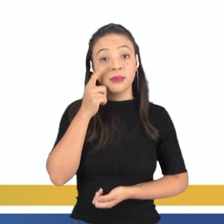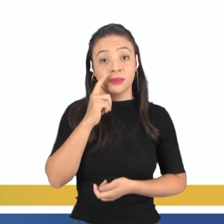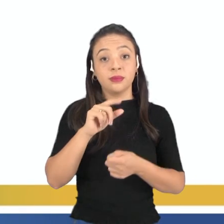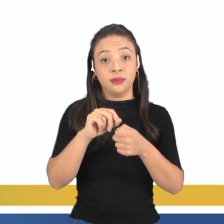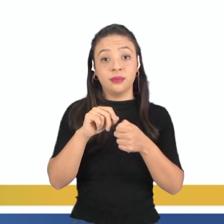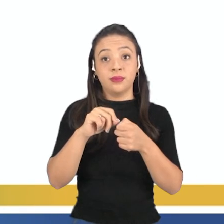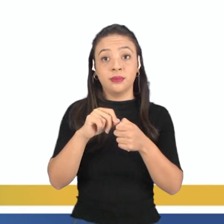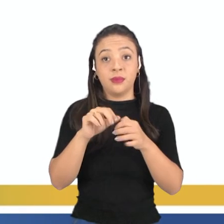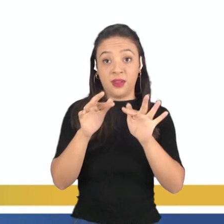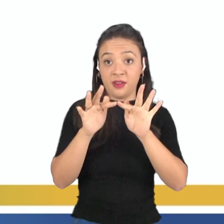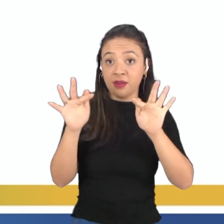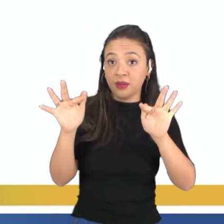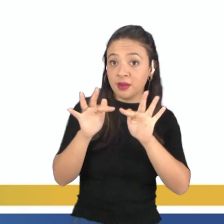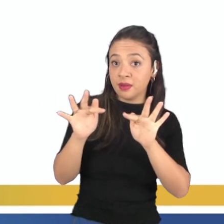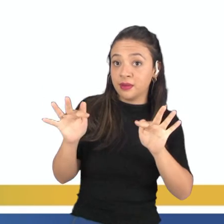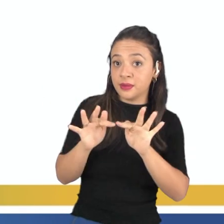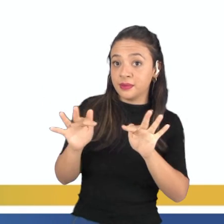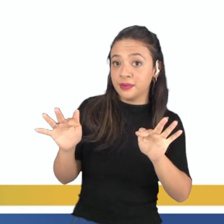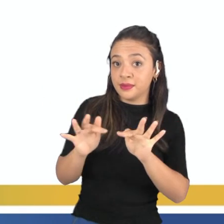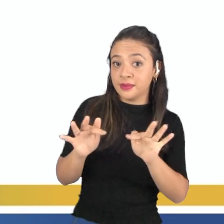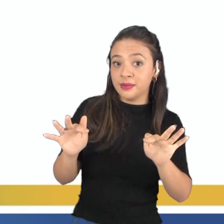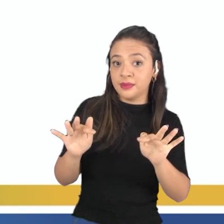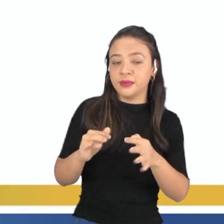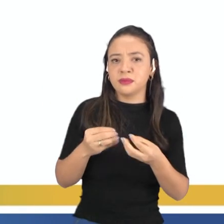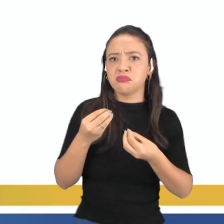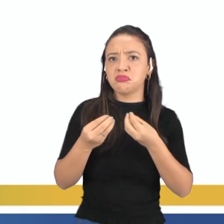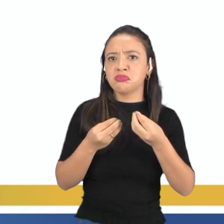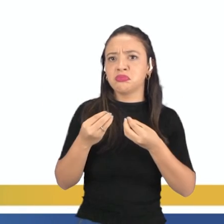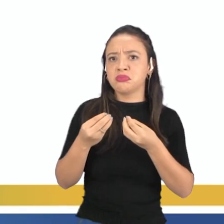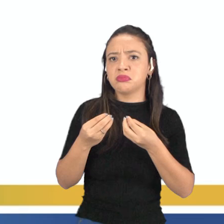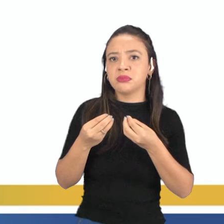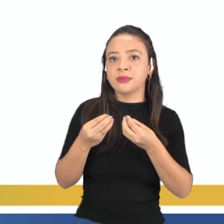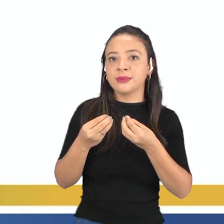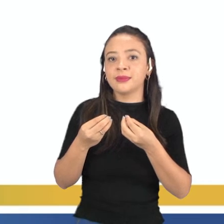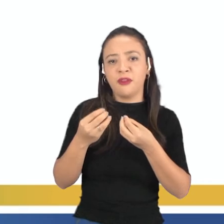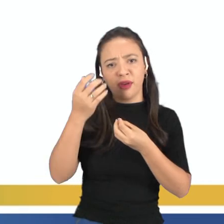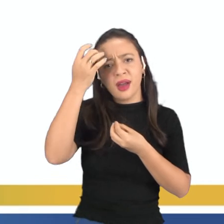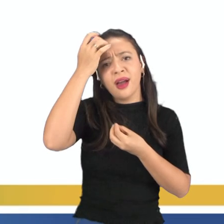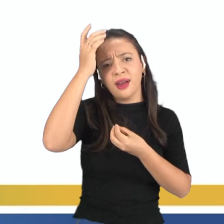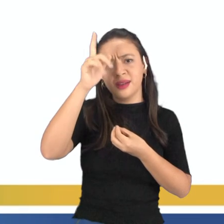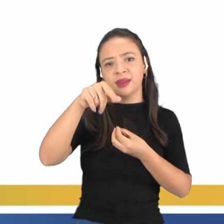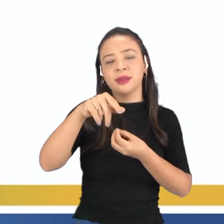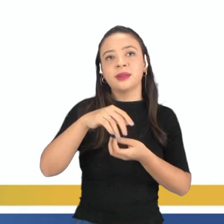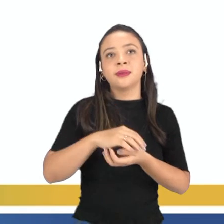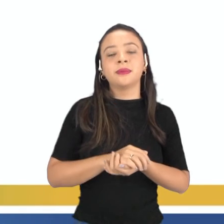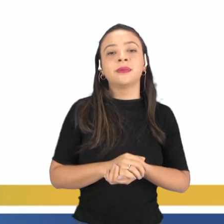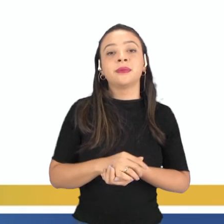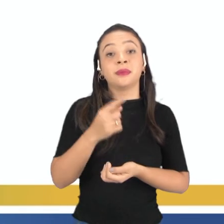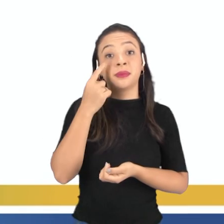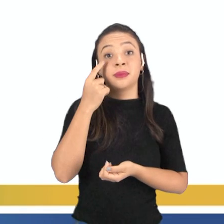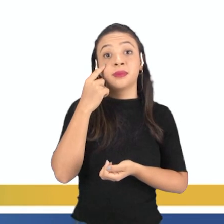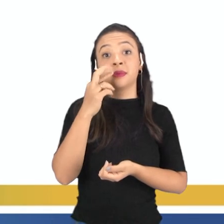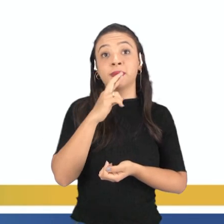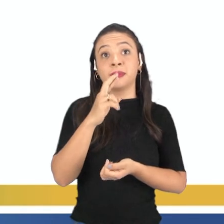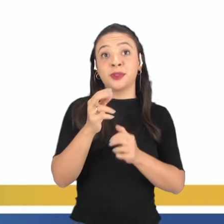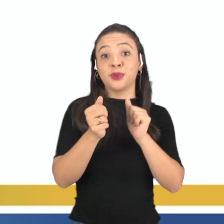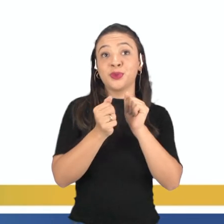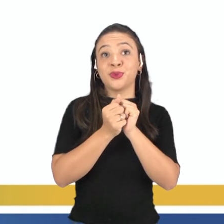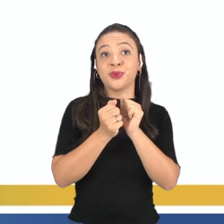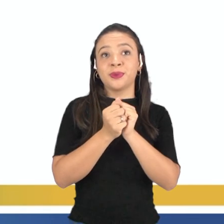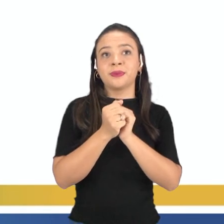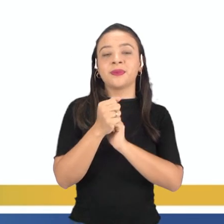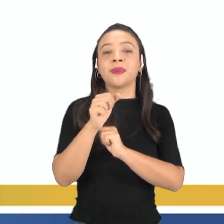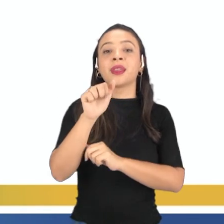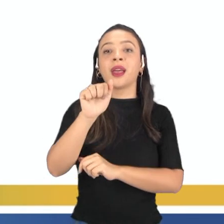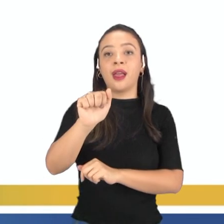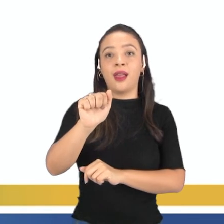essas sentenças aí na cabeça de vocês? Como é que vão ficar, hein? Tá fácil, né? Então vamos lá ver a resposta juntos, então. Na letra A,